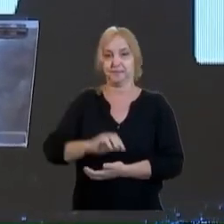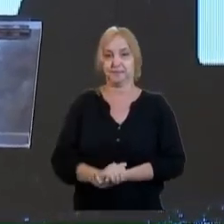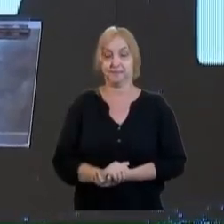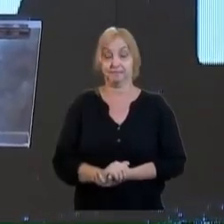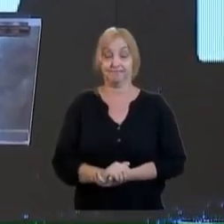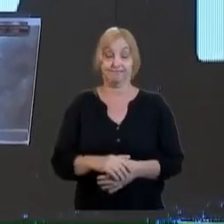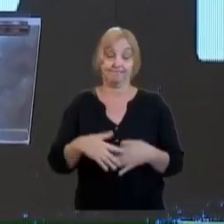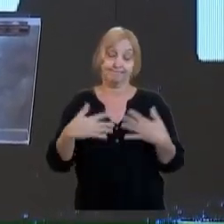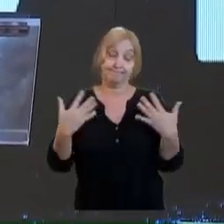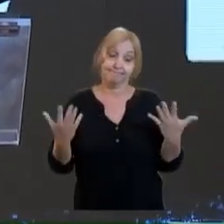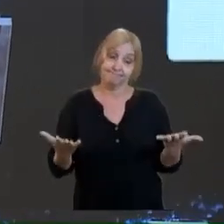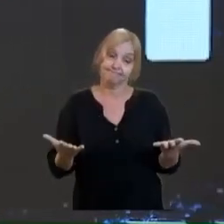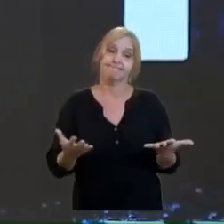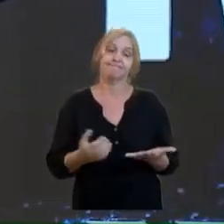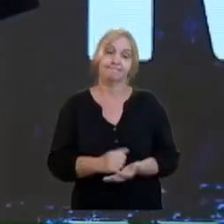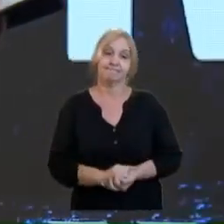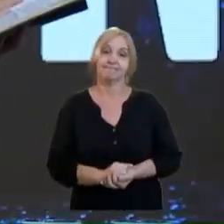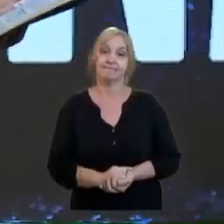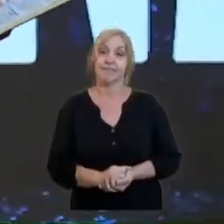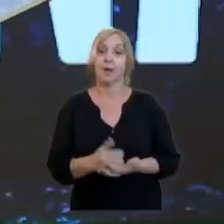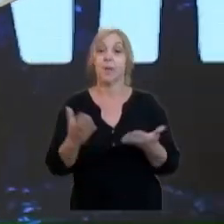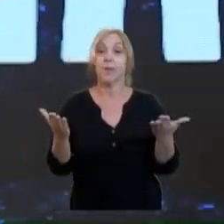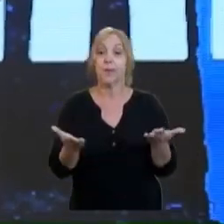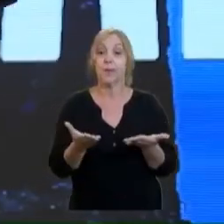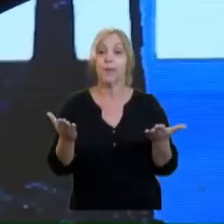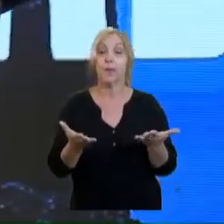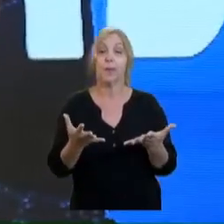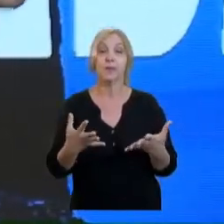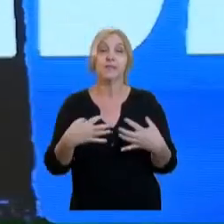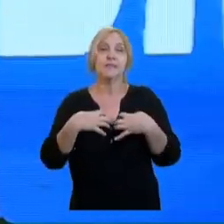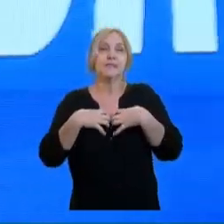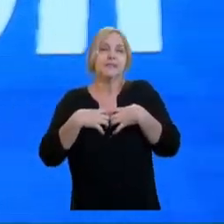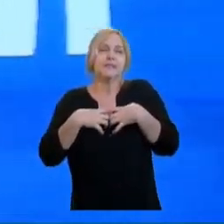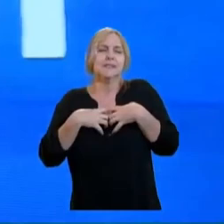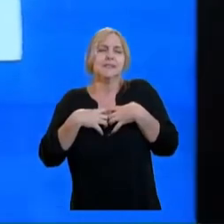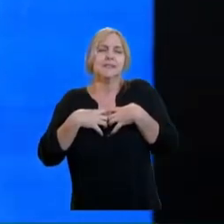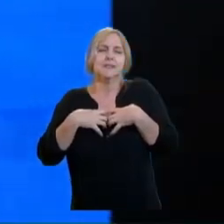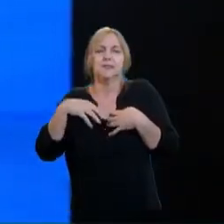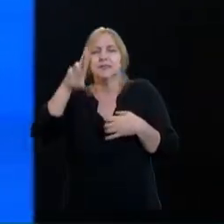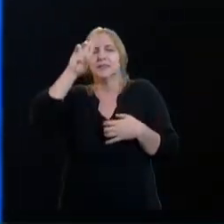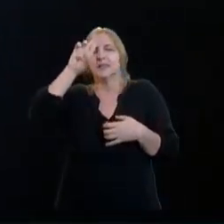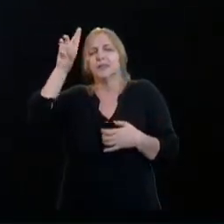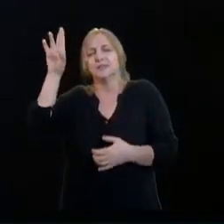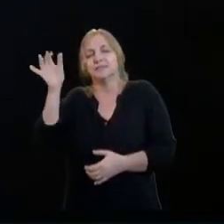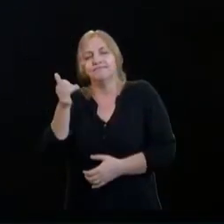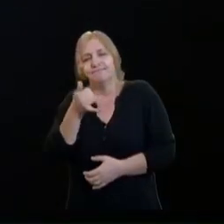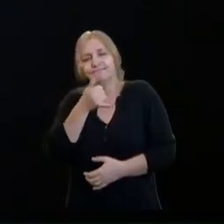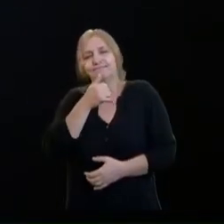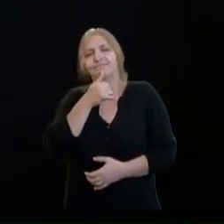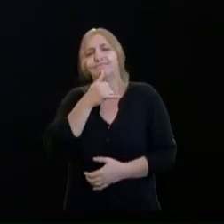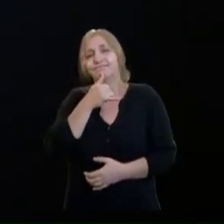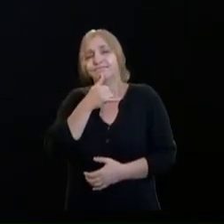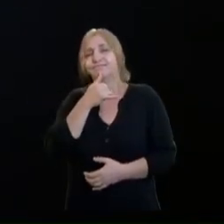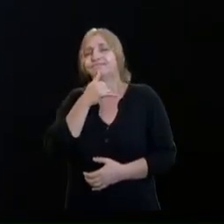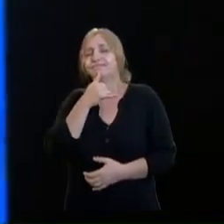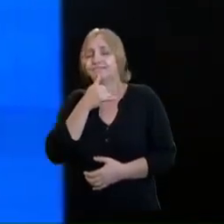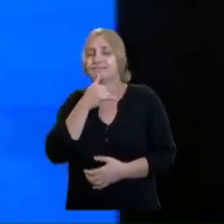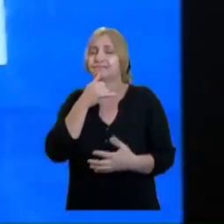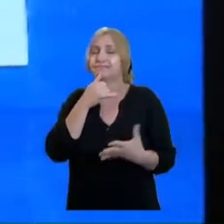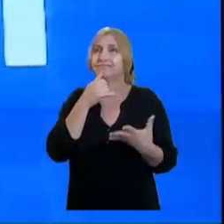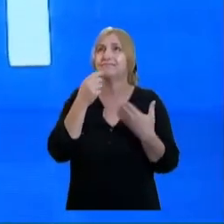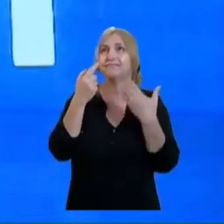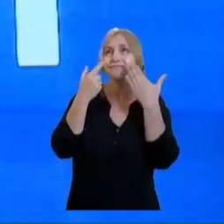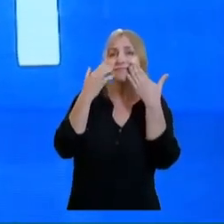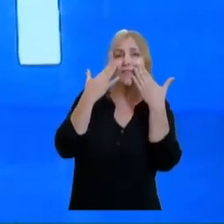É pena que hoje isso machuca o coração de Deus, porque eu vejo